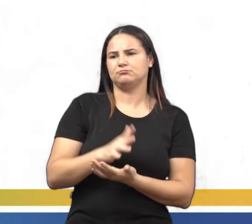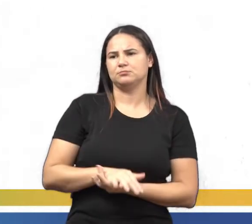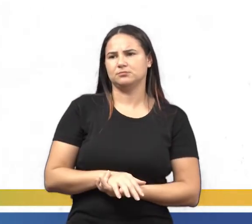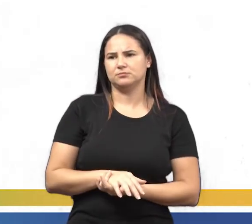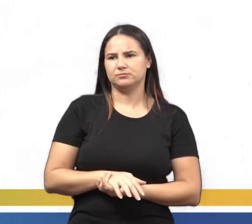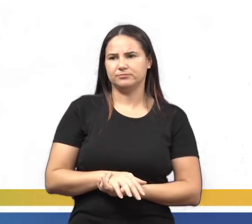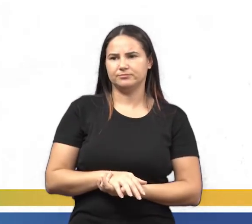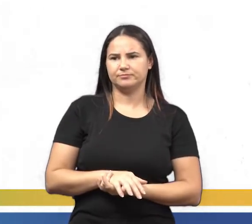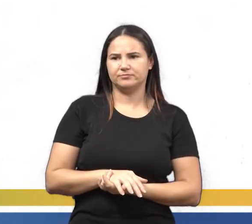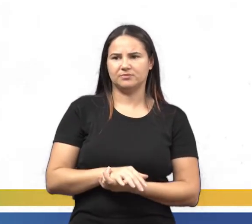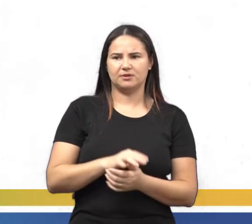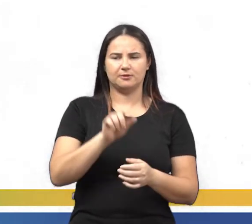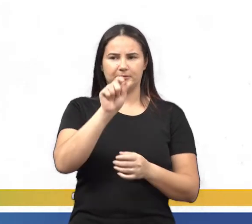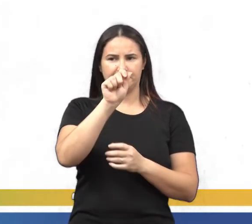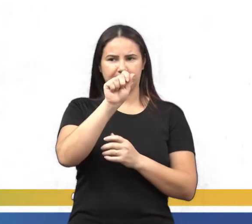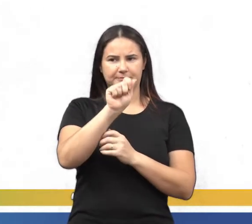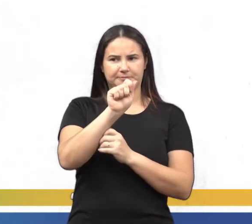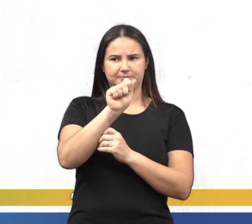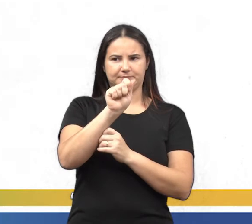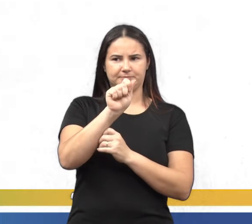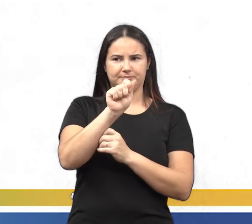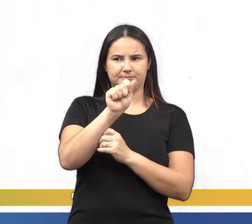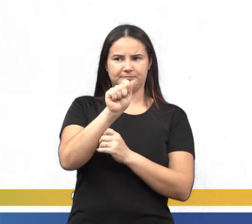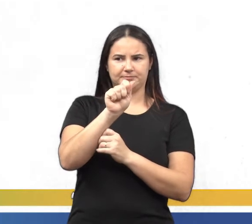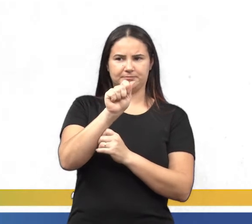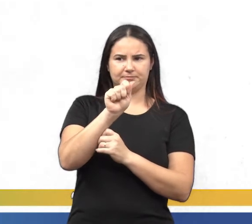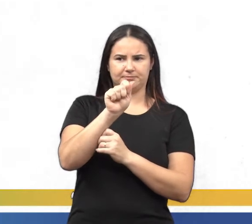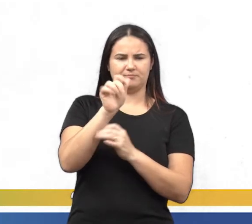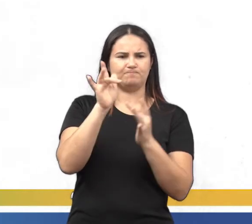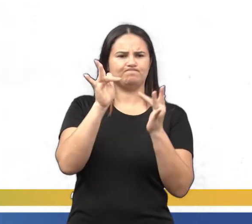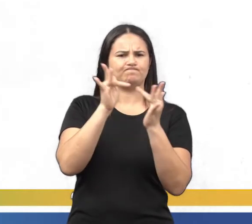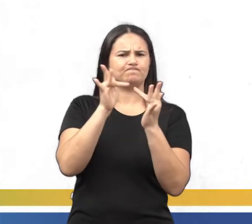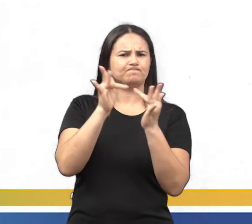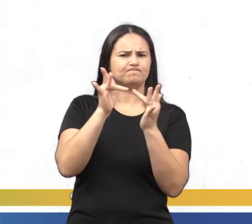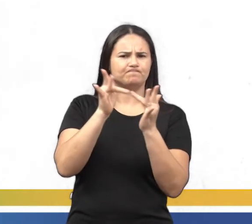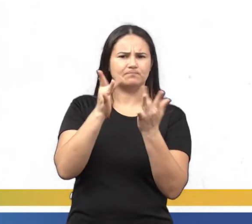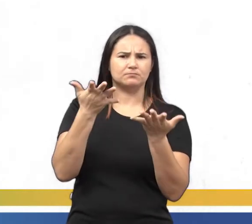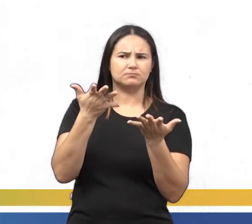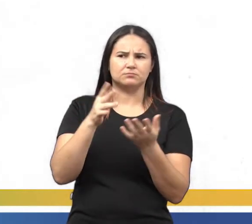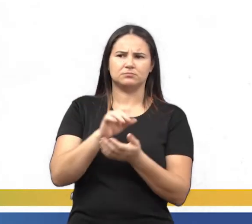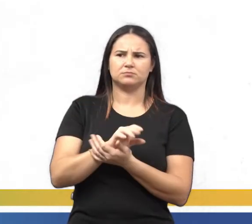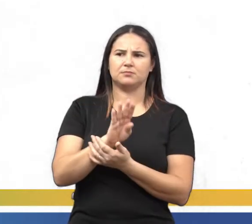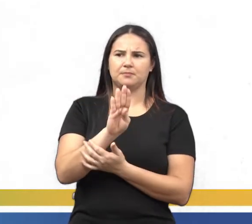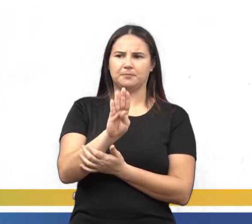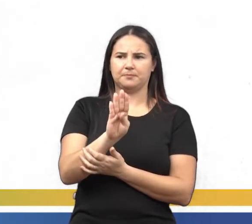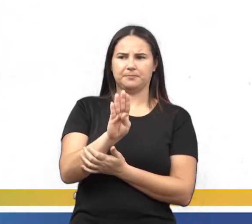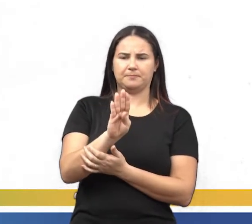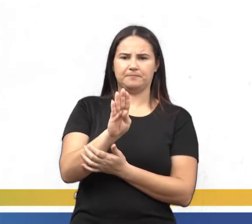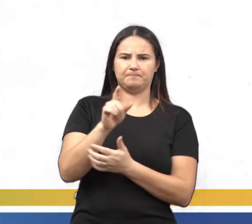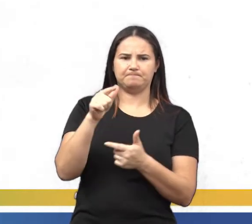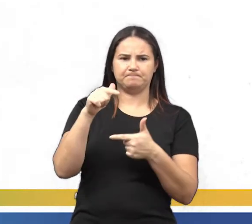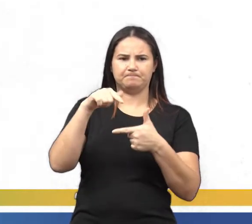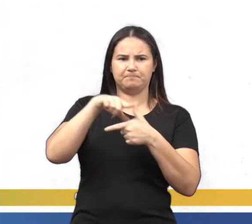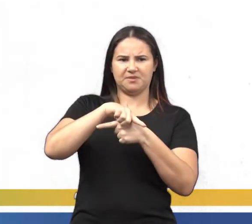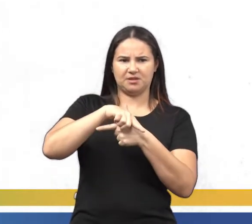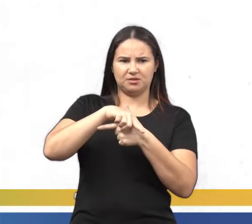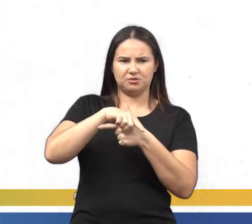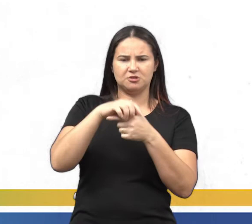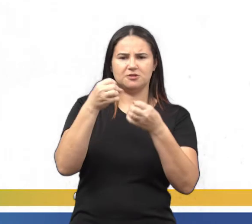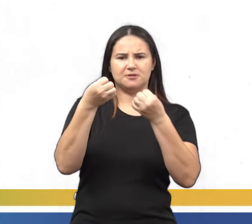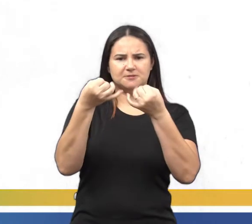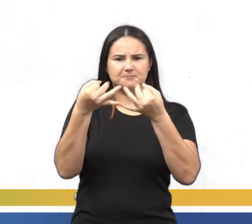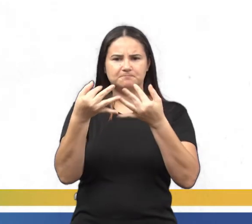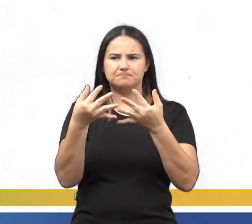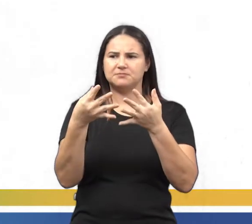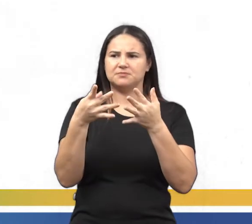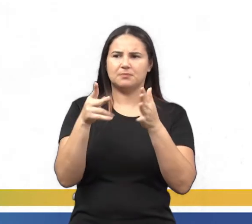função fática, que é aquela função de manter contato? Será que é a função B, a da letra B, função metalinguística, que é explicar